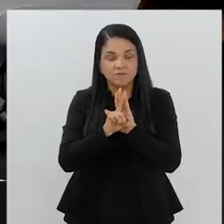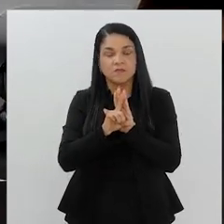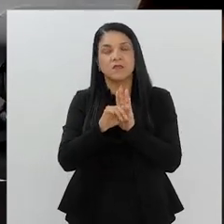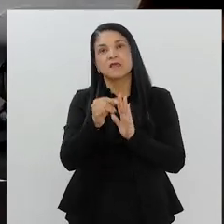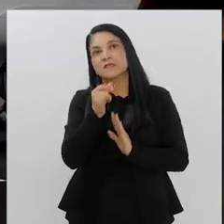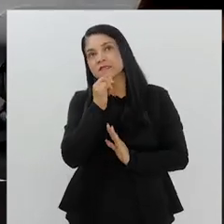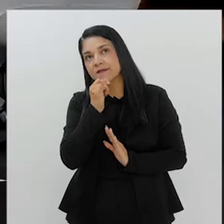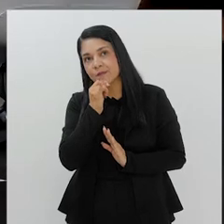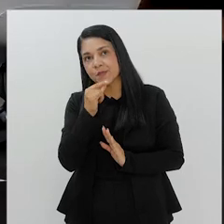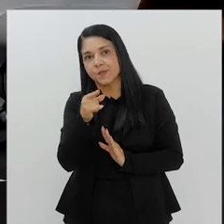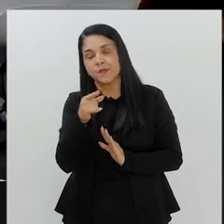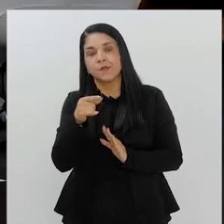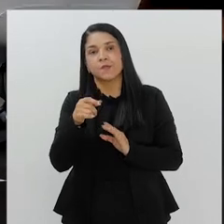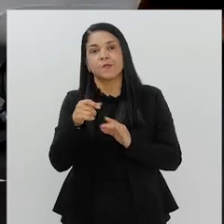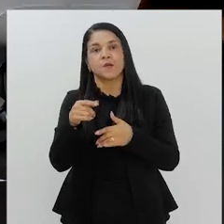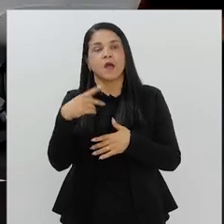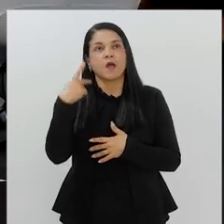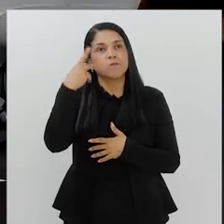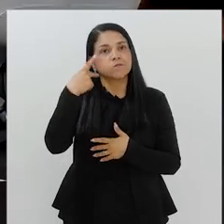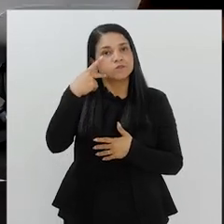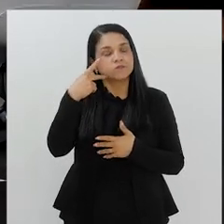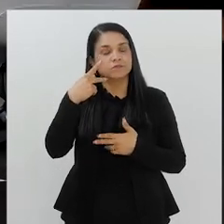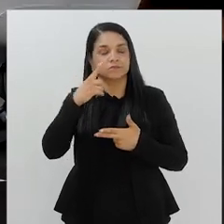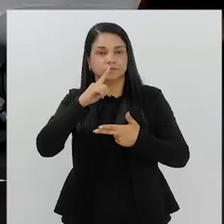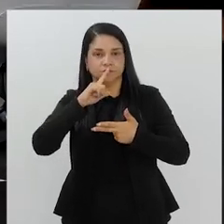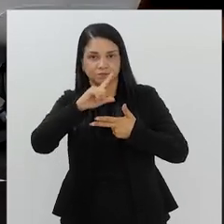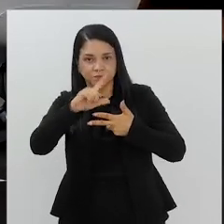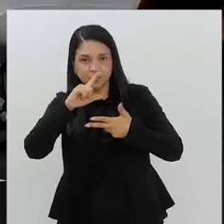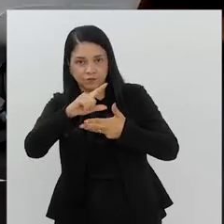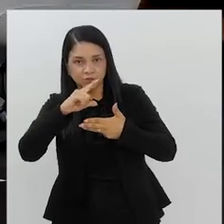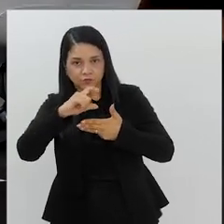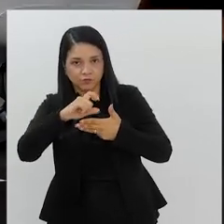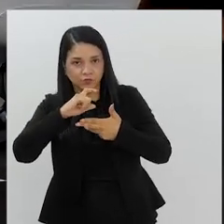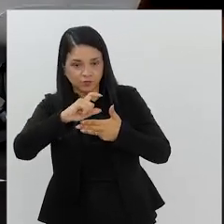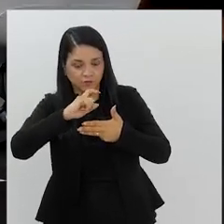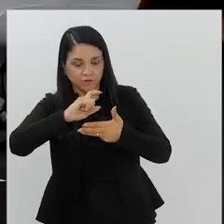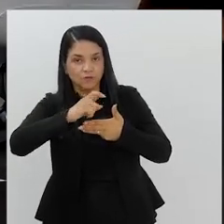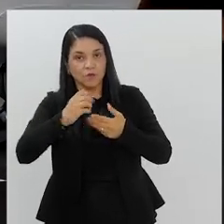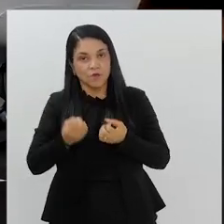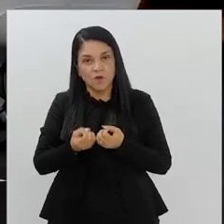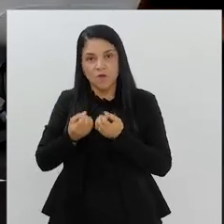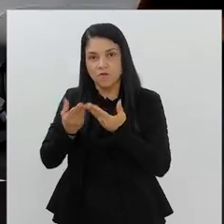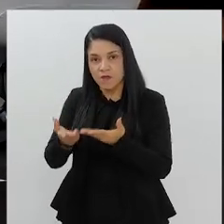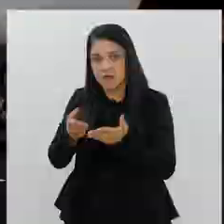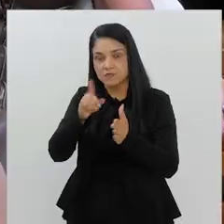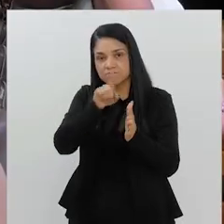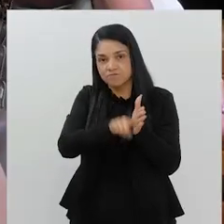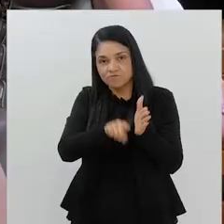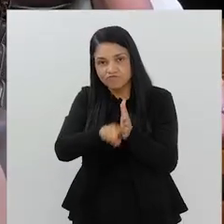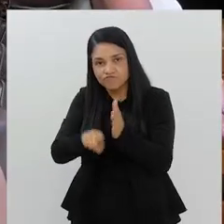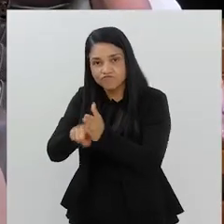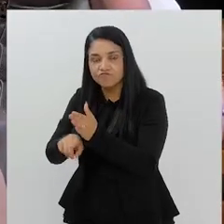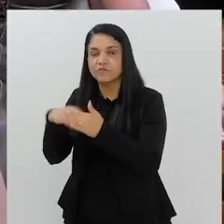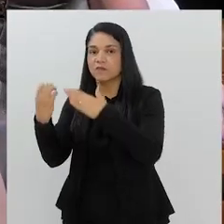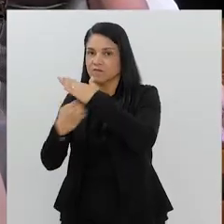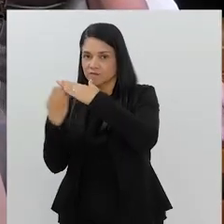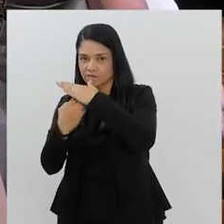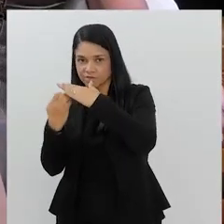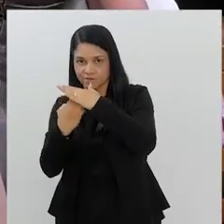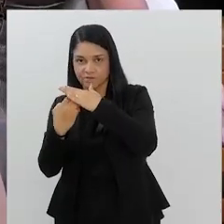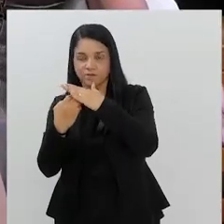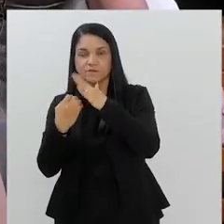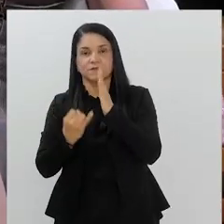refere por exemplo à contrapartidas que o Parlamento e o Executivo oferecem para concessão de benefícios fiscais para determinadas